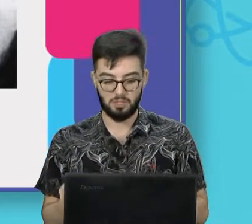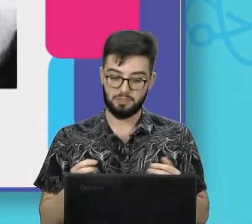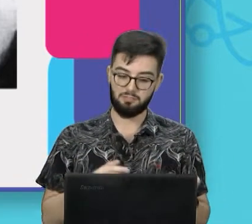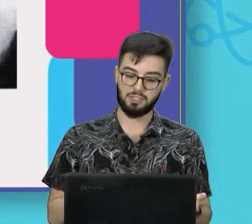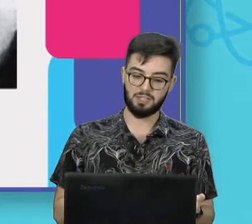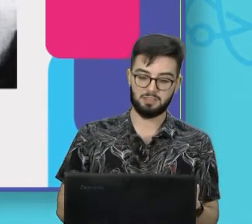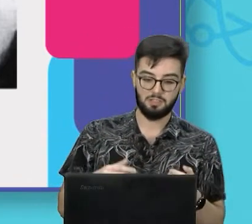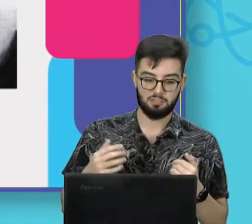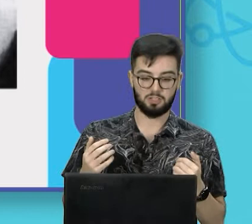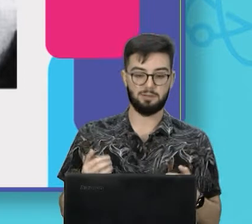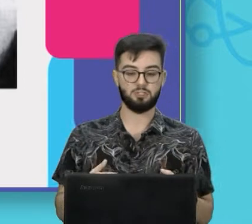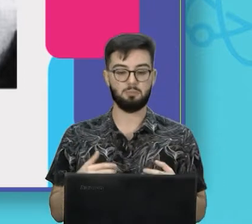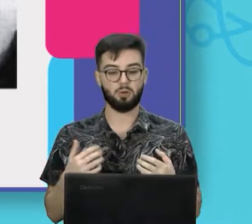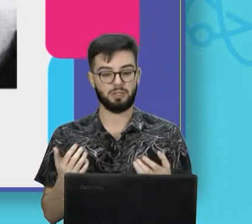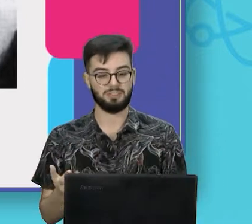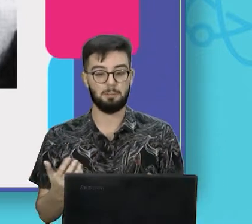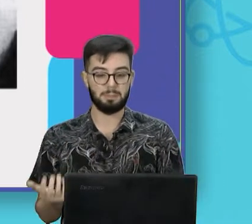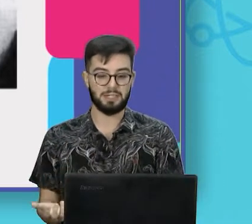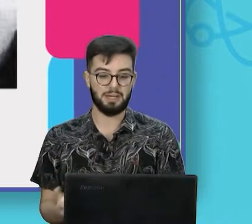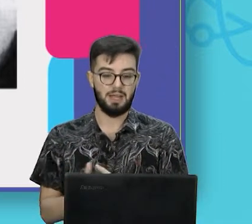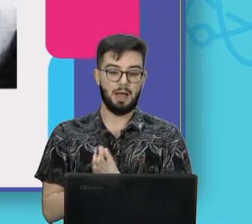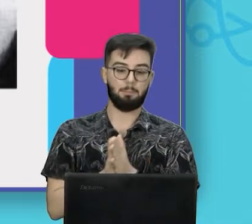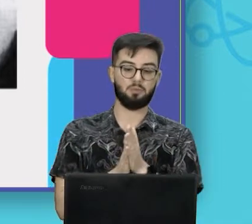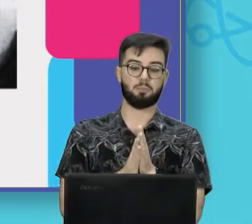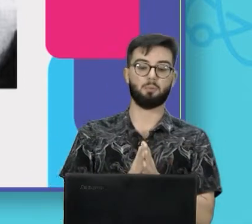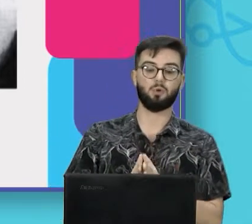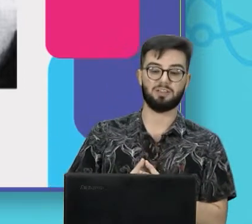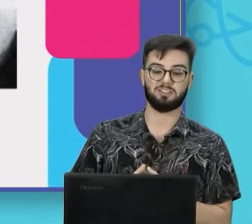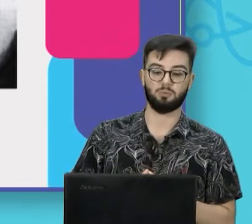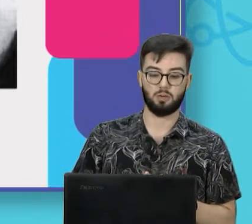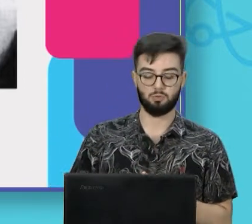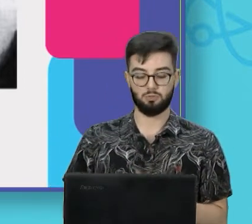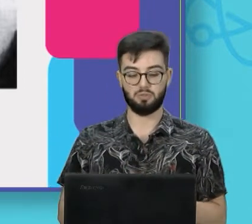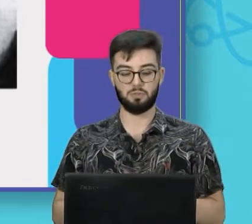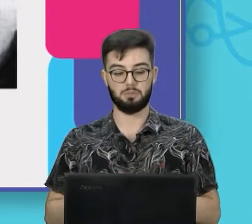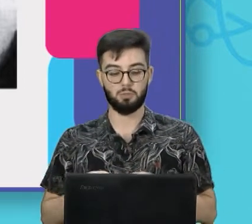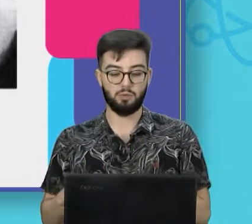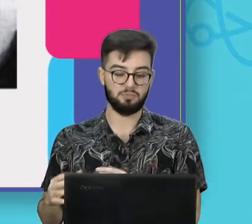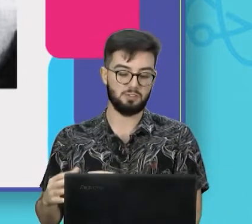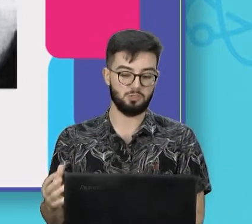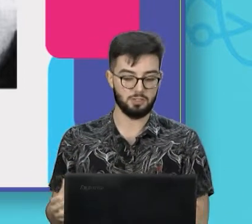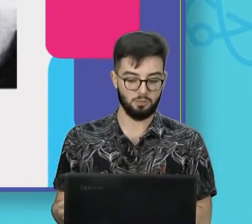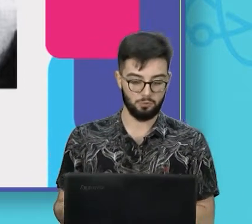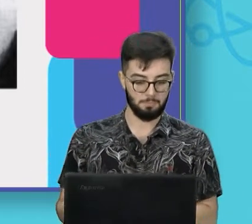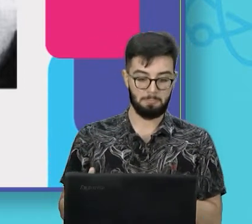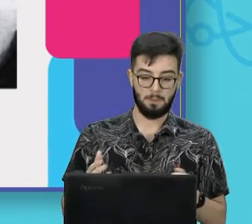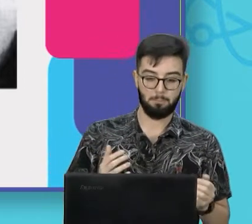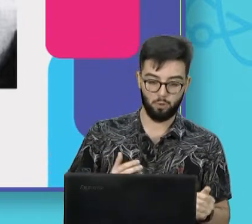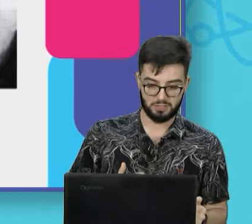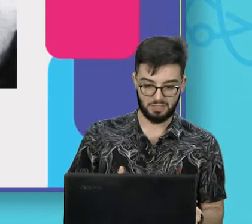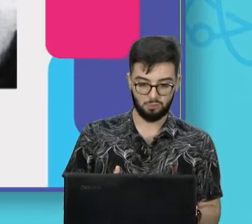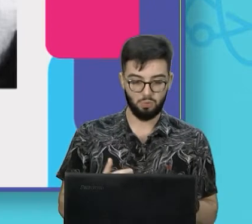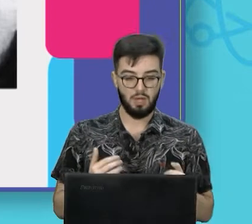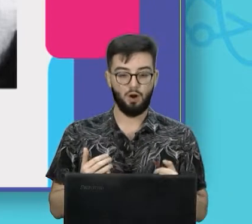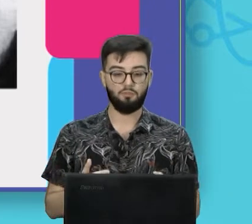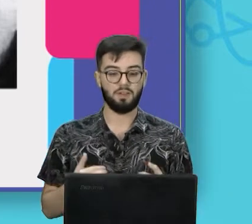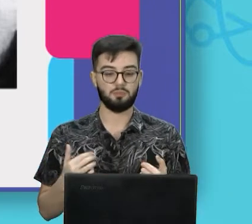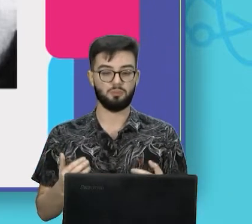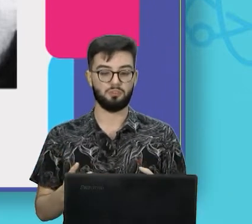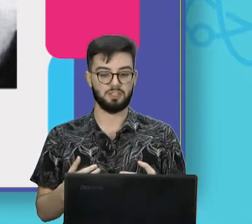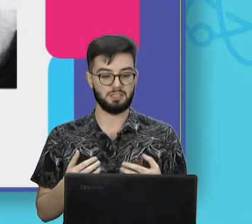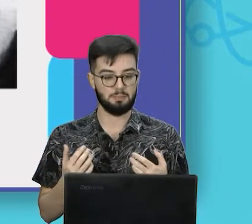muito restritos na verdade só teremos democracia plena após a promulgação da Constituição de 1988 pô e